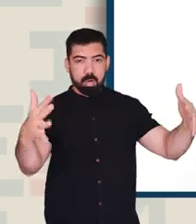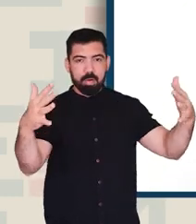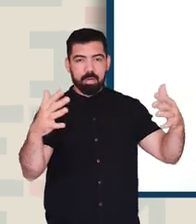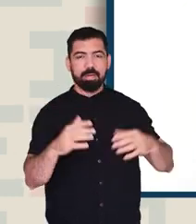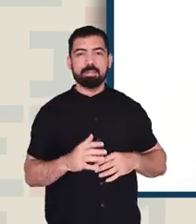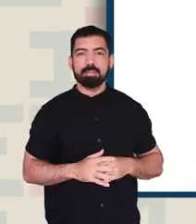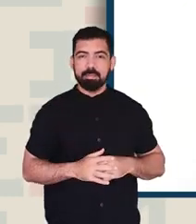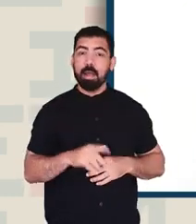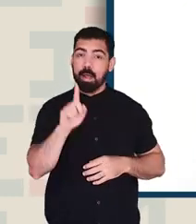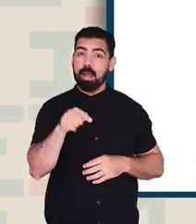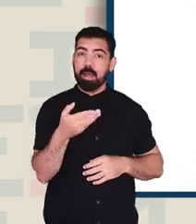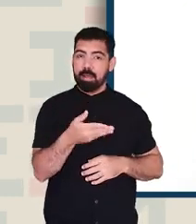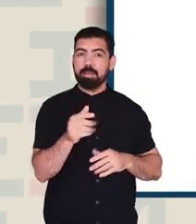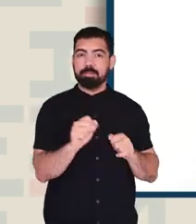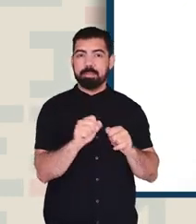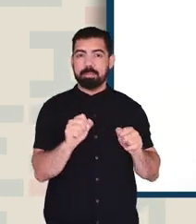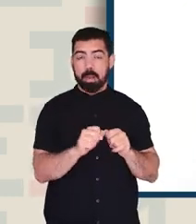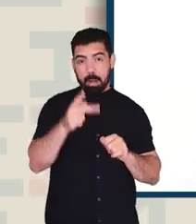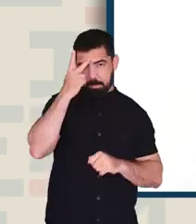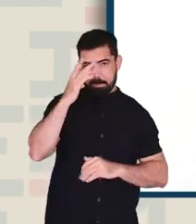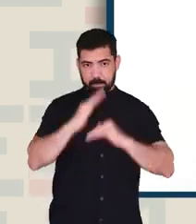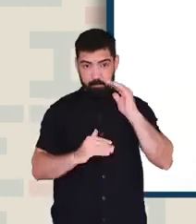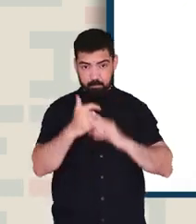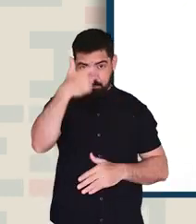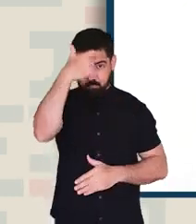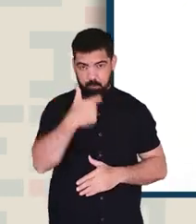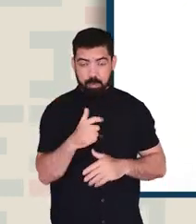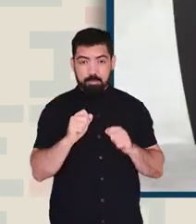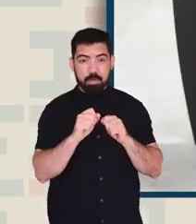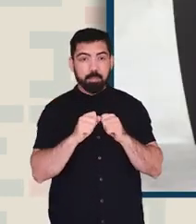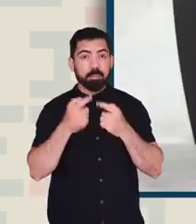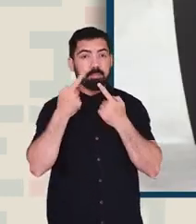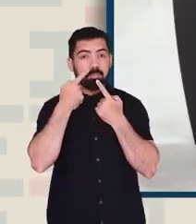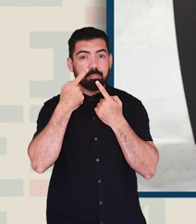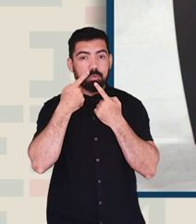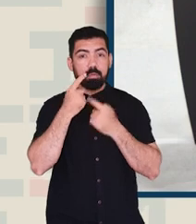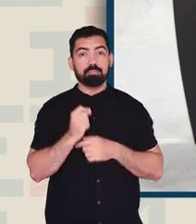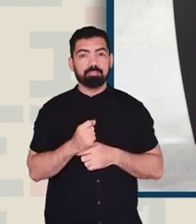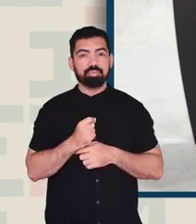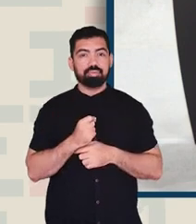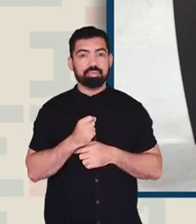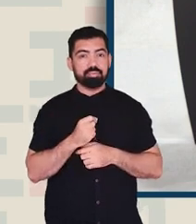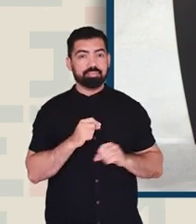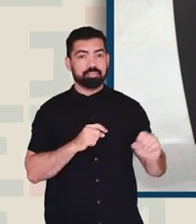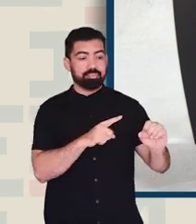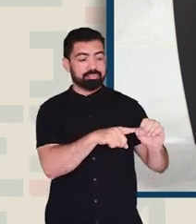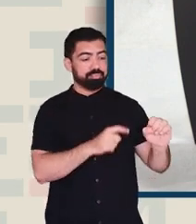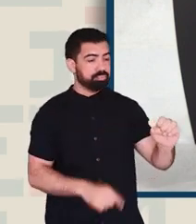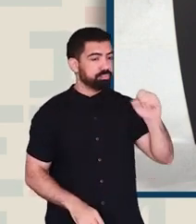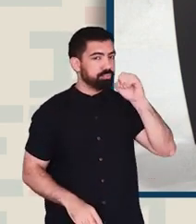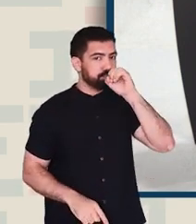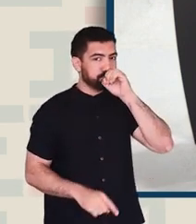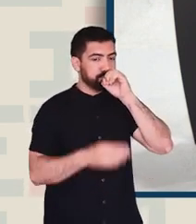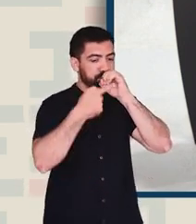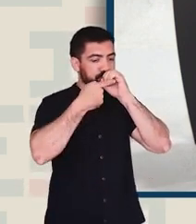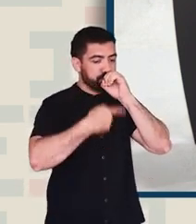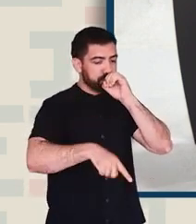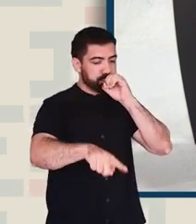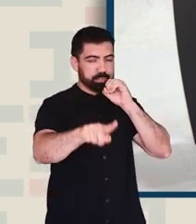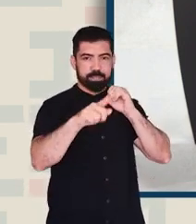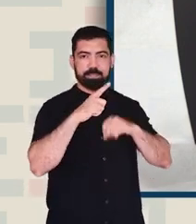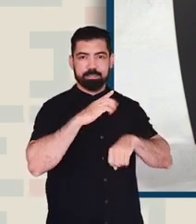Então o músico ele faz o lábio vibrar dentro do instrumento e vai produzir um som que a gente vai chamar esse som de